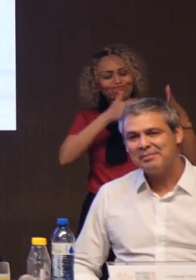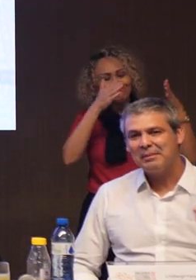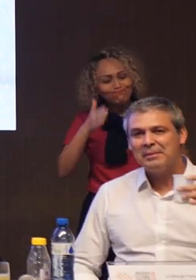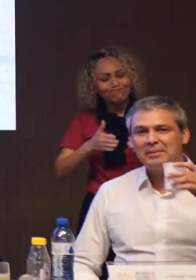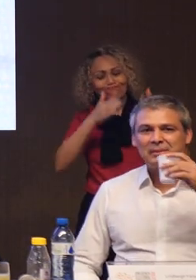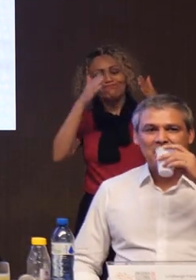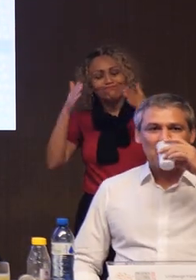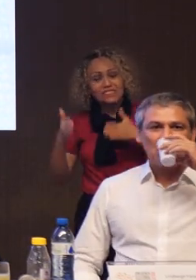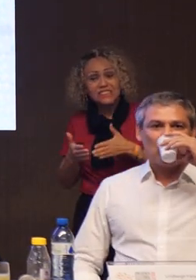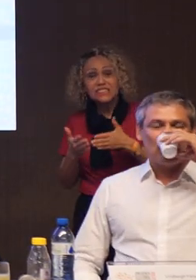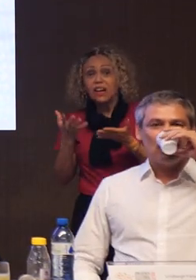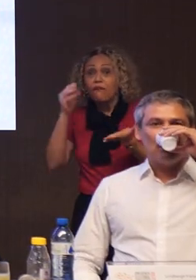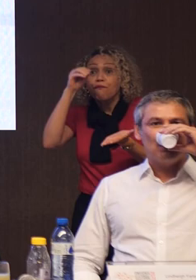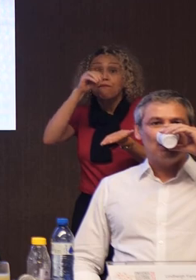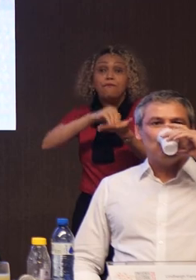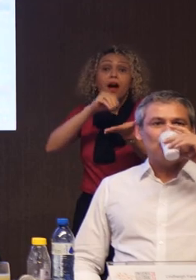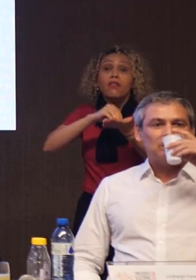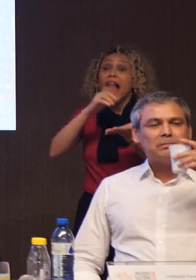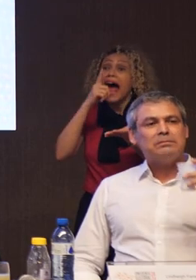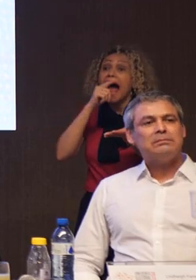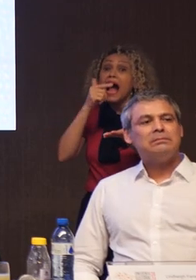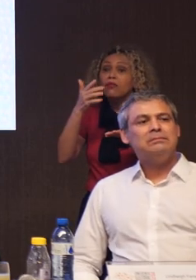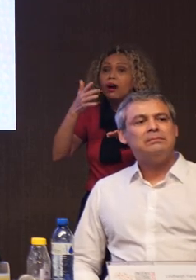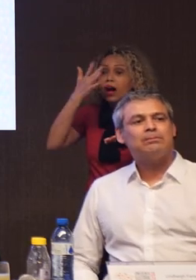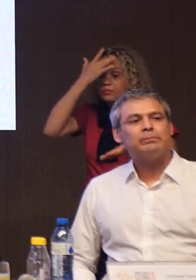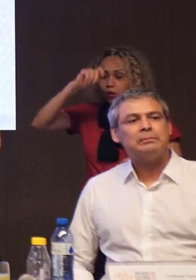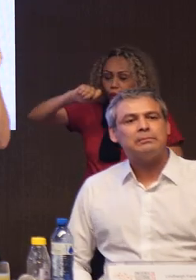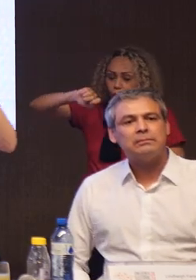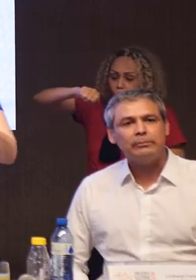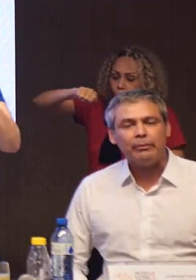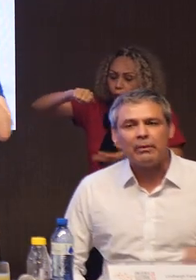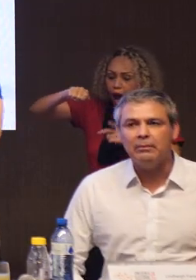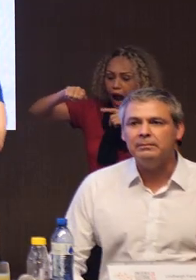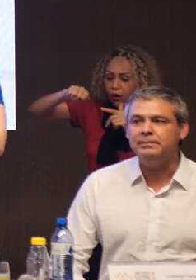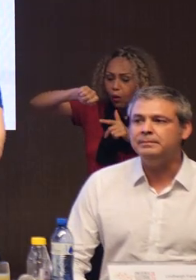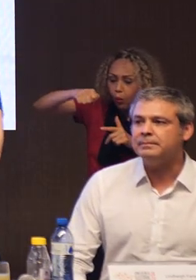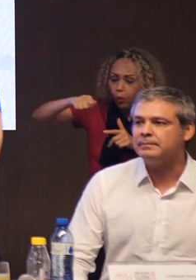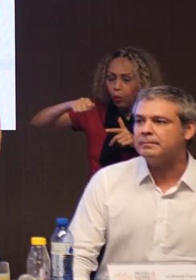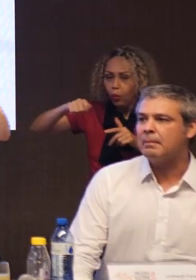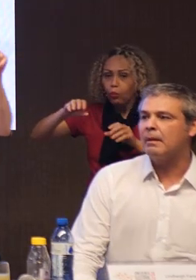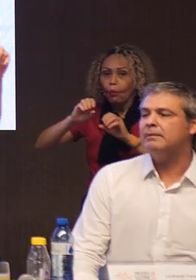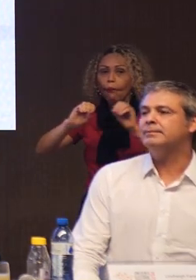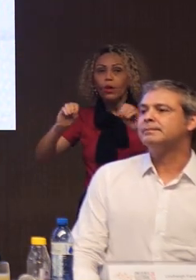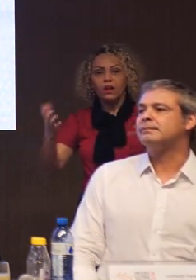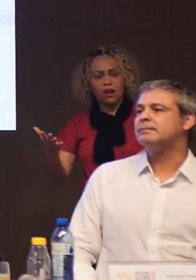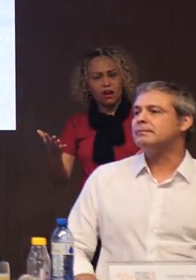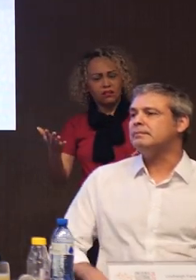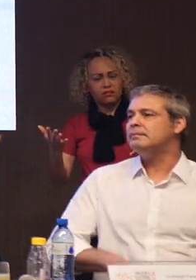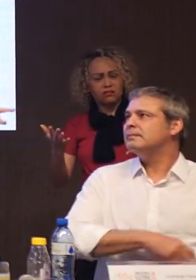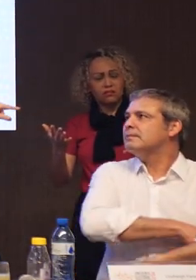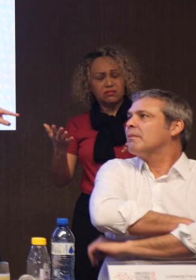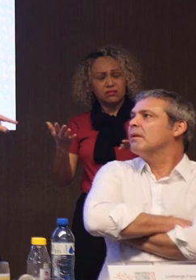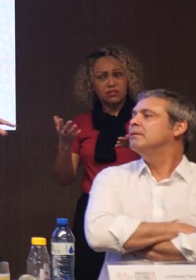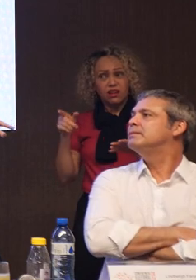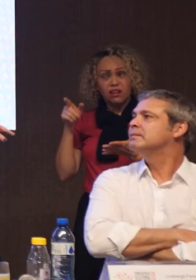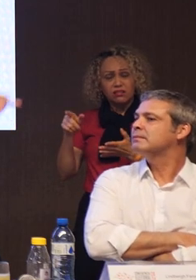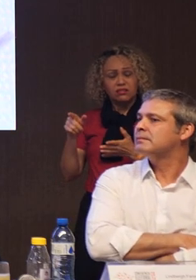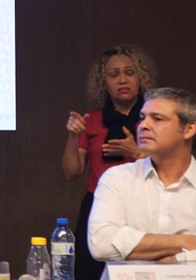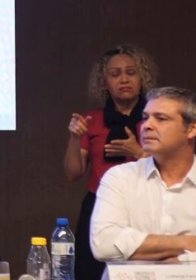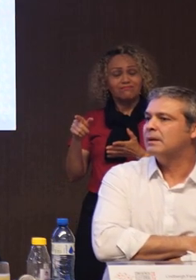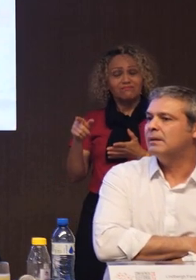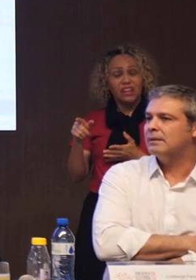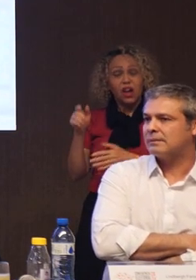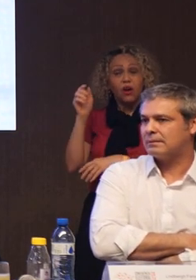pessoas reclamem do departamento público, com a lógica tentando impor à cidade de Porto Alegre a mesma lógica que o governador